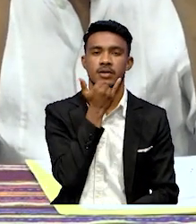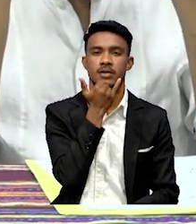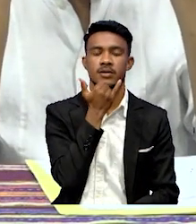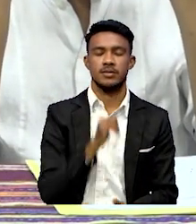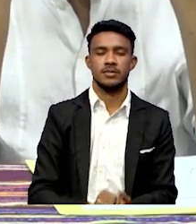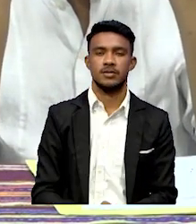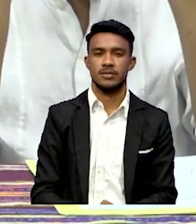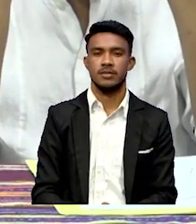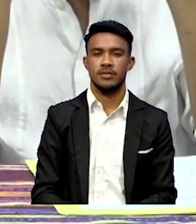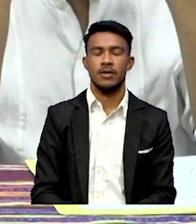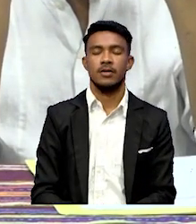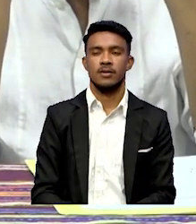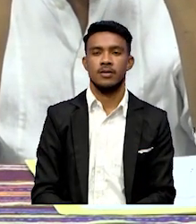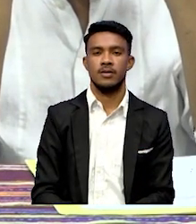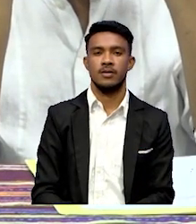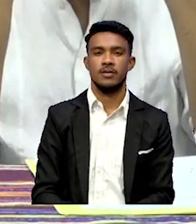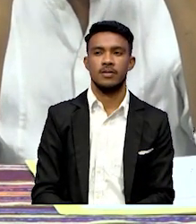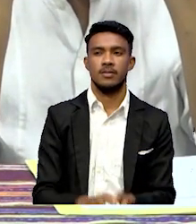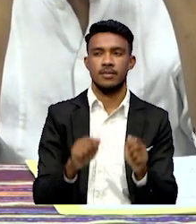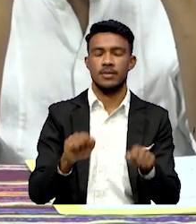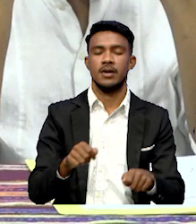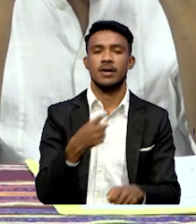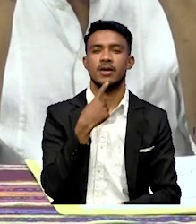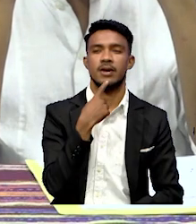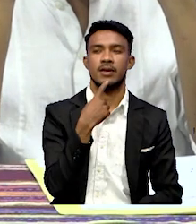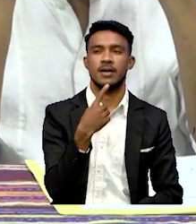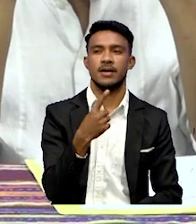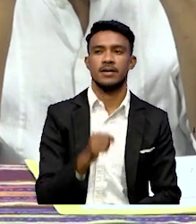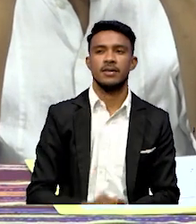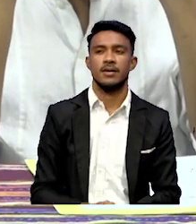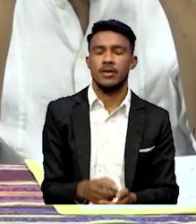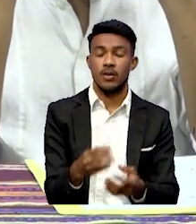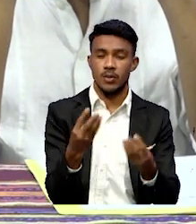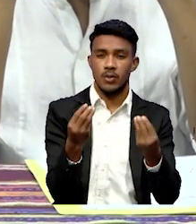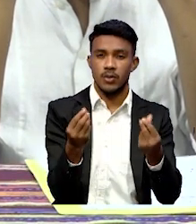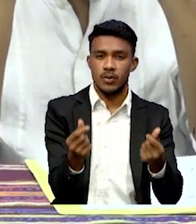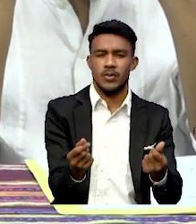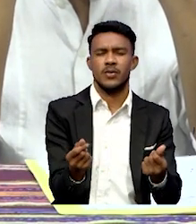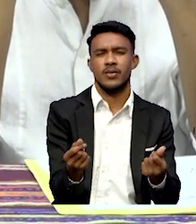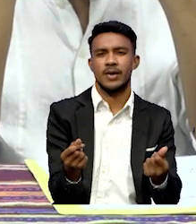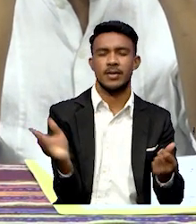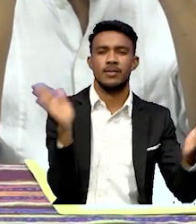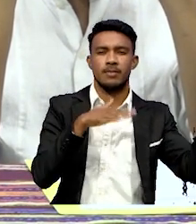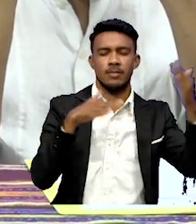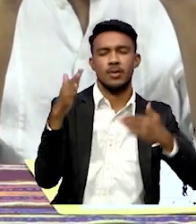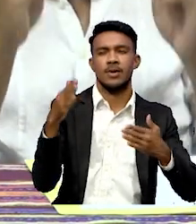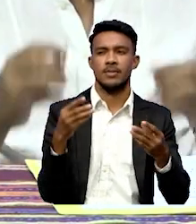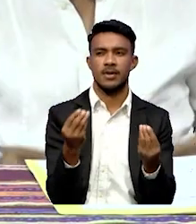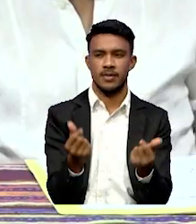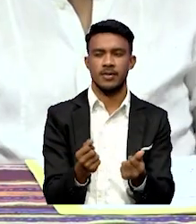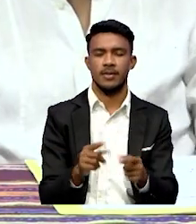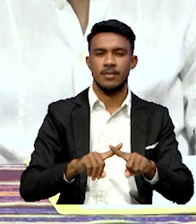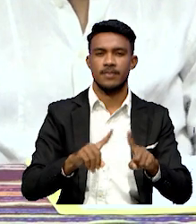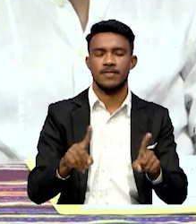E bons bele até tem oito anos provocativo. Nebe